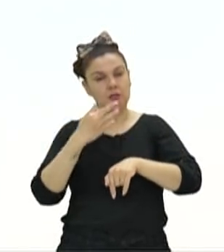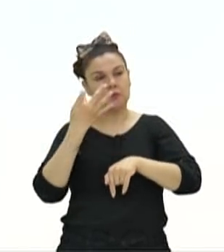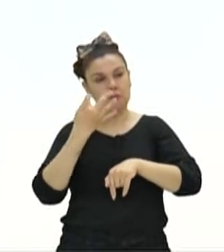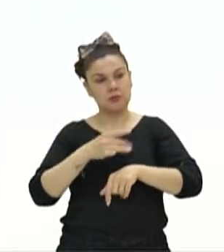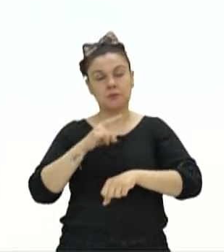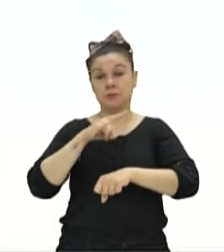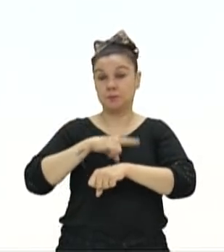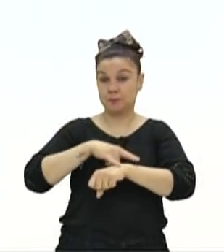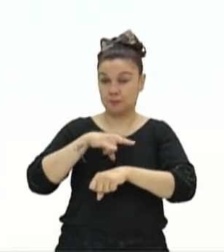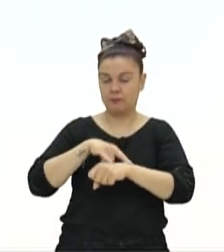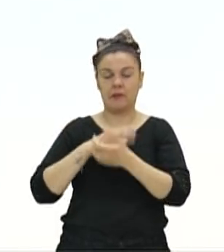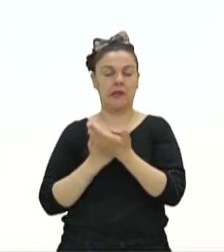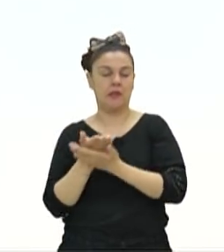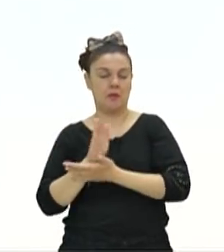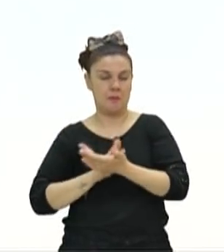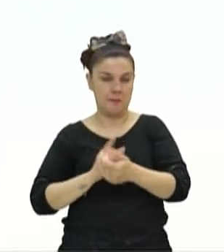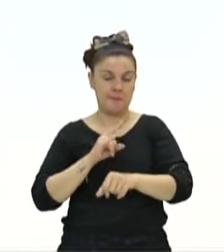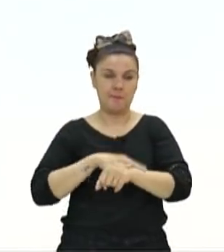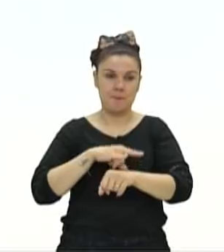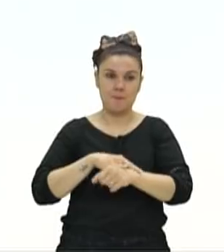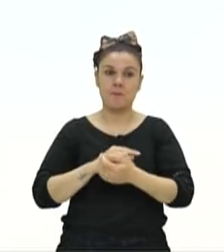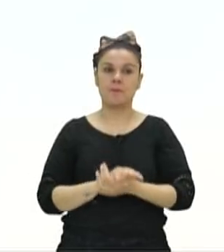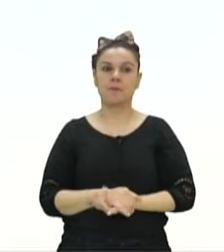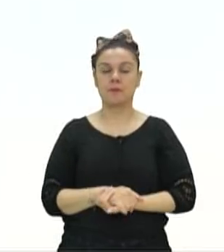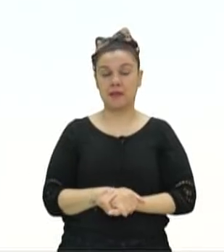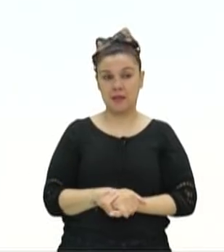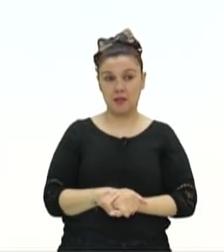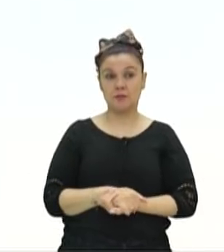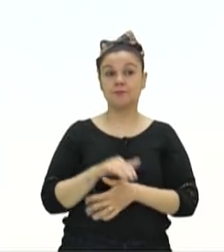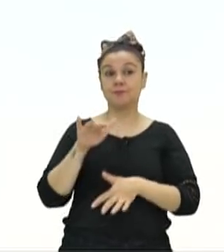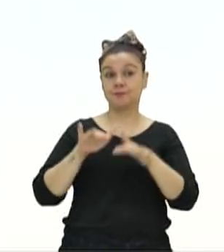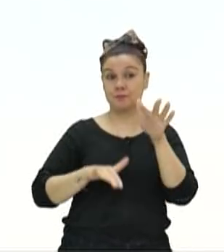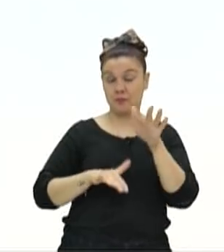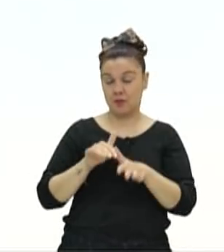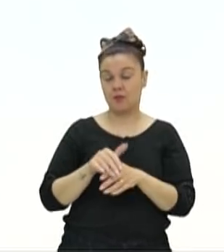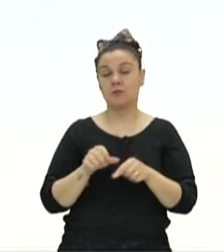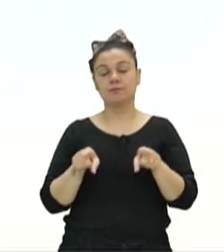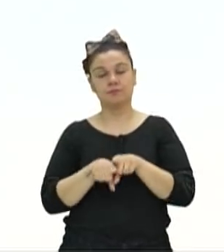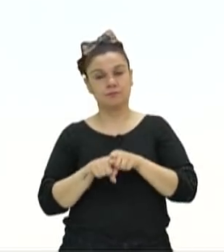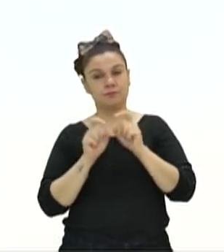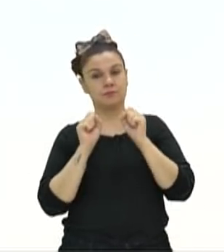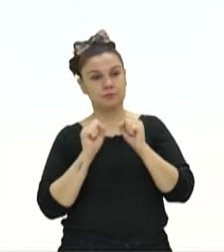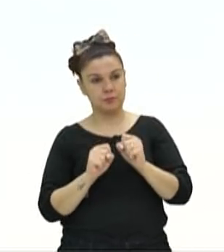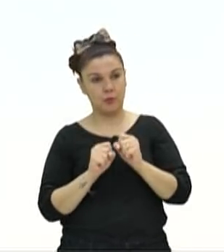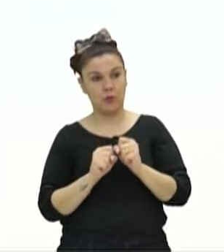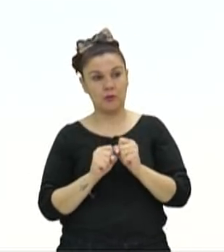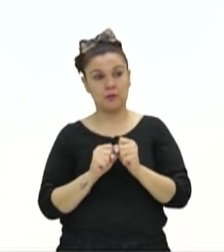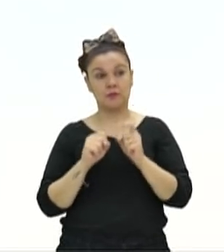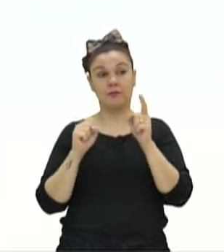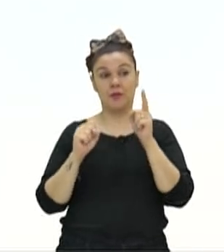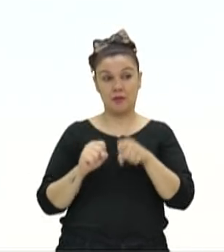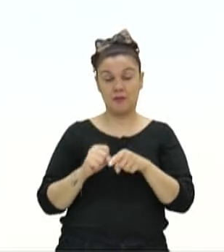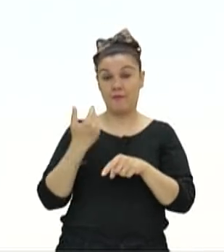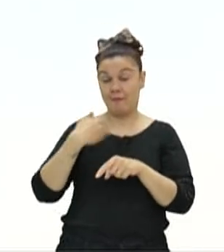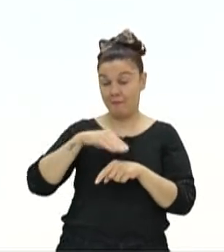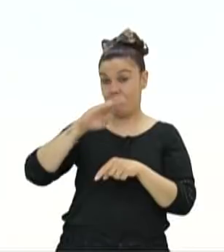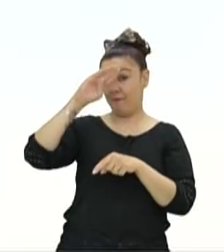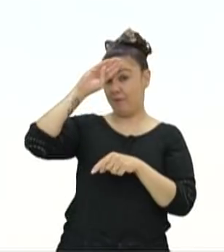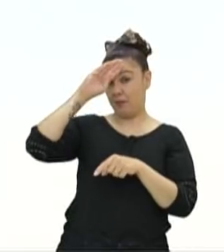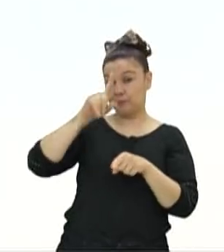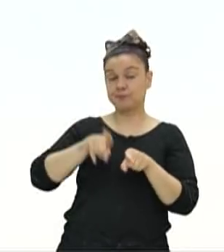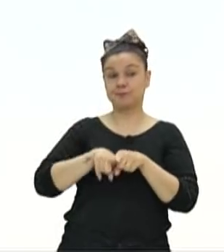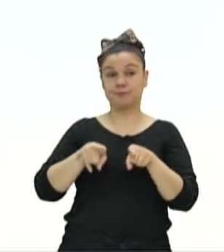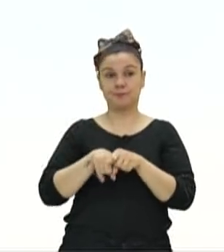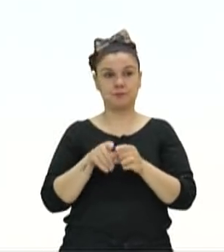sentir dor, incômodo para urinar, tá? Muitas vezes, né, ele pode apresentar como é uma infecção, febre